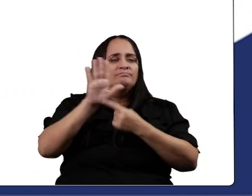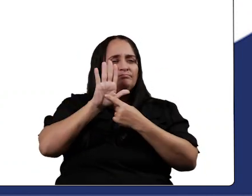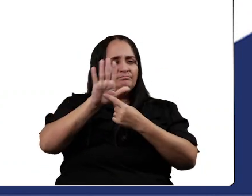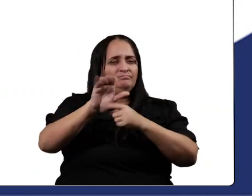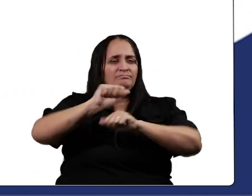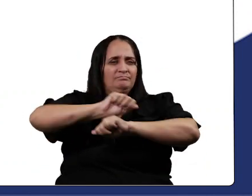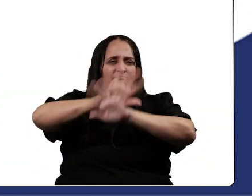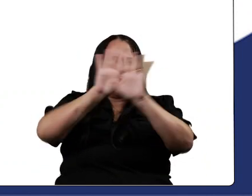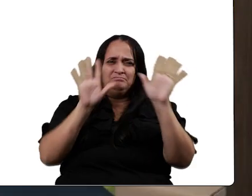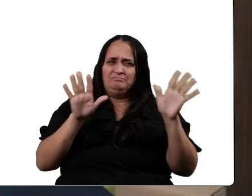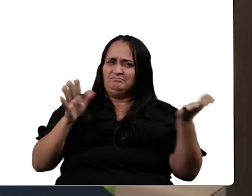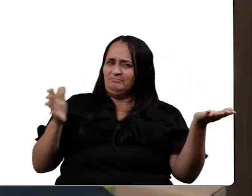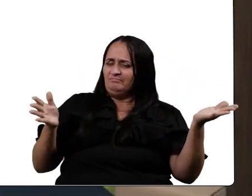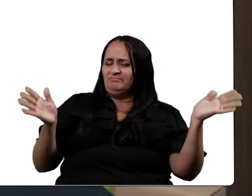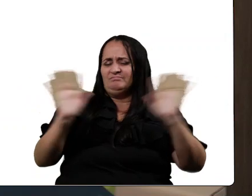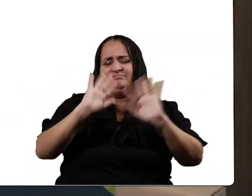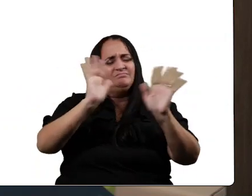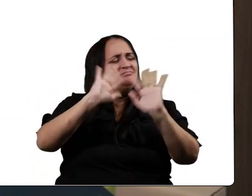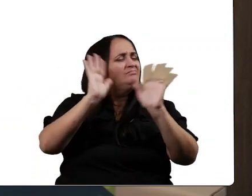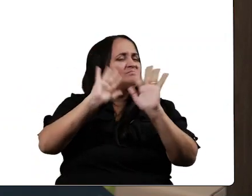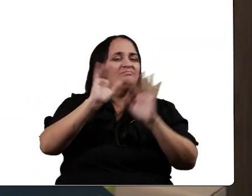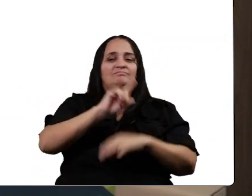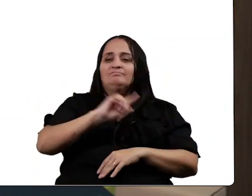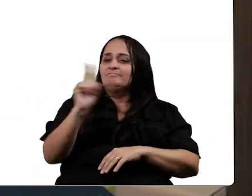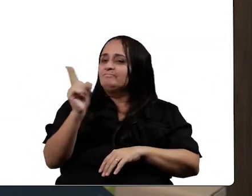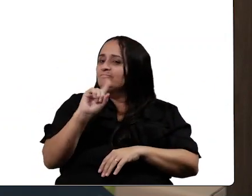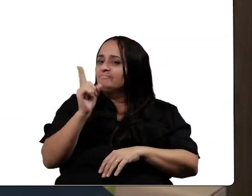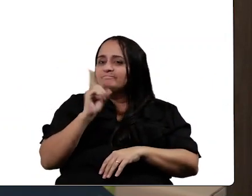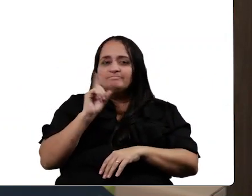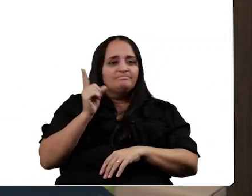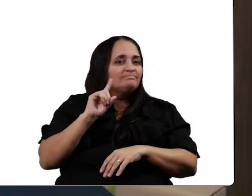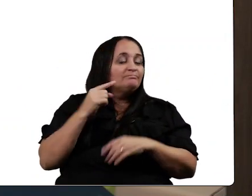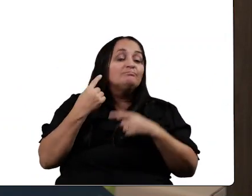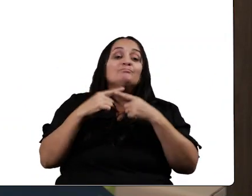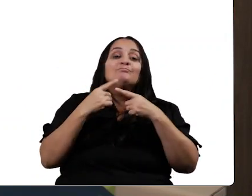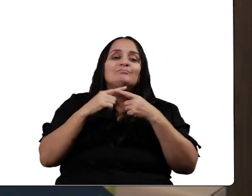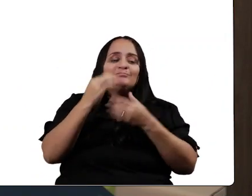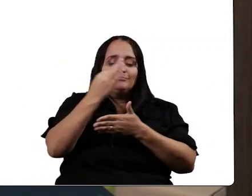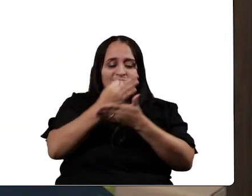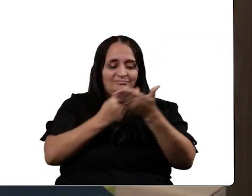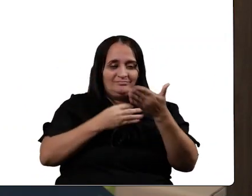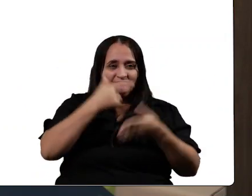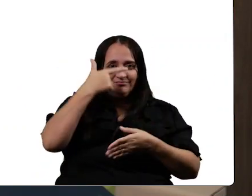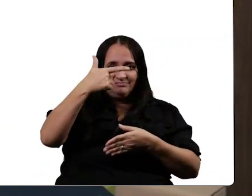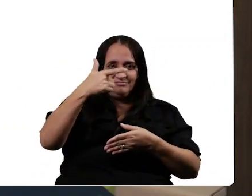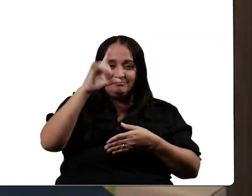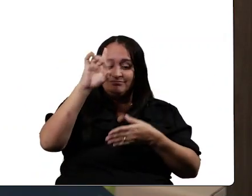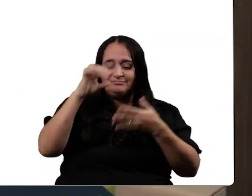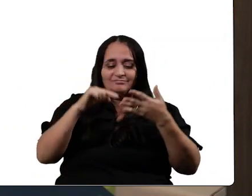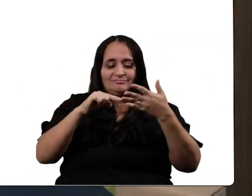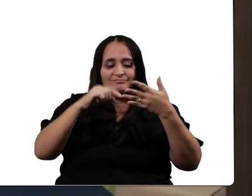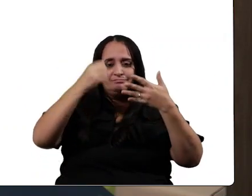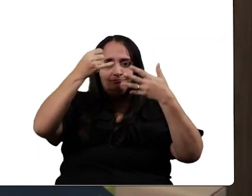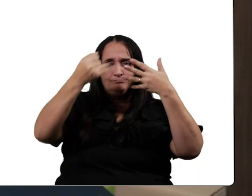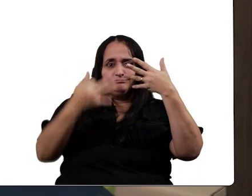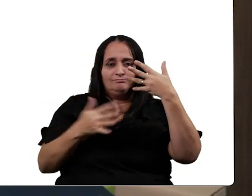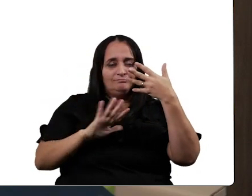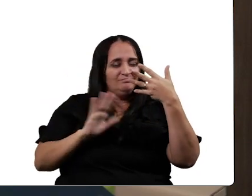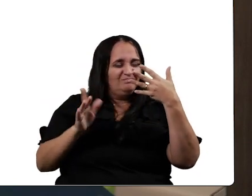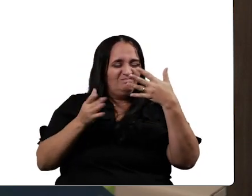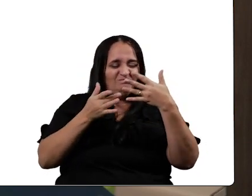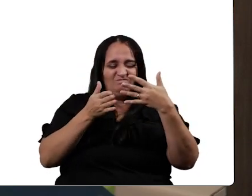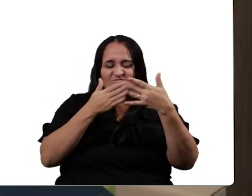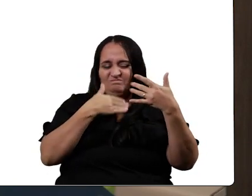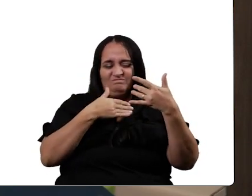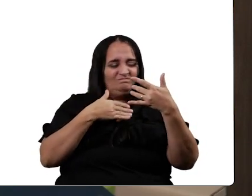ilustrar. Não. O texto 2 não serve para ilustrar. Ele explica. O objetivo é explicar.